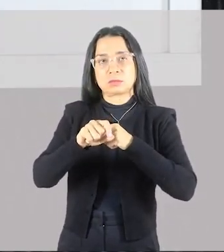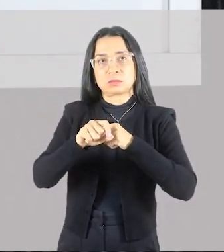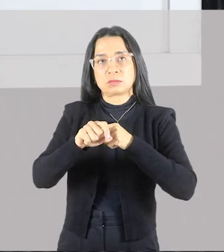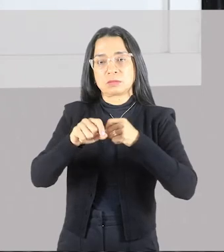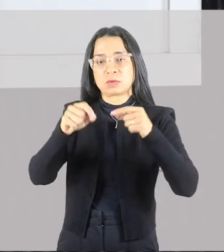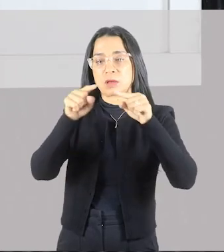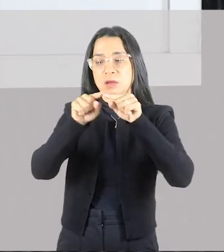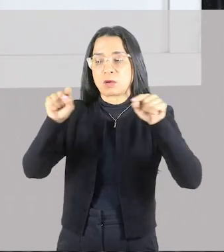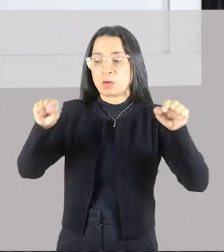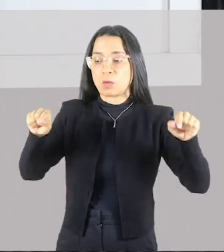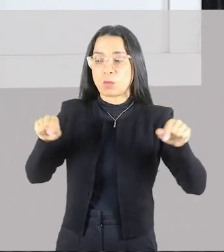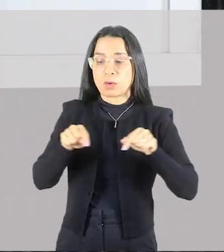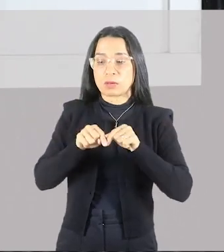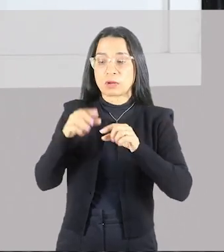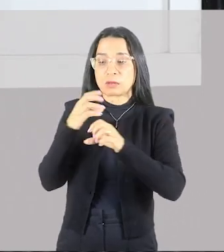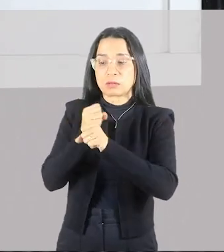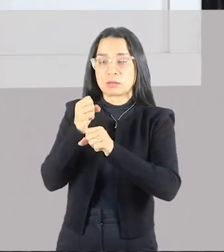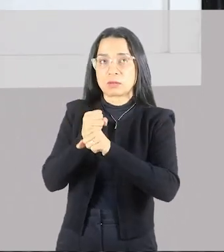quadrado